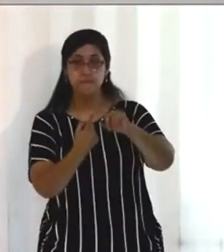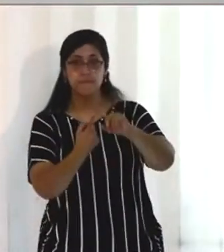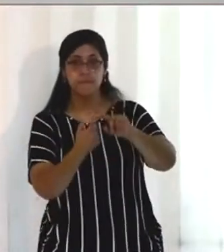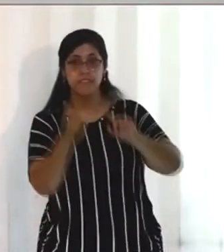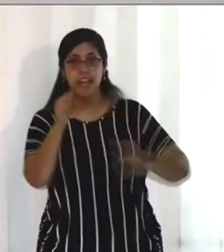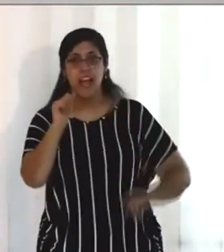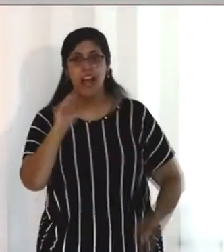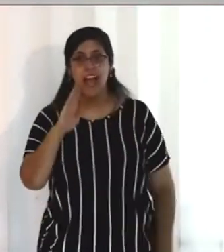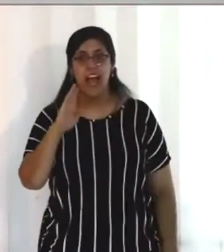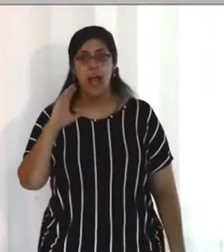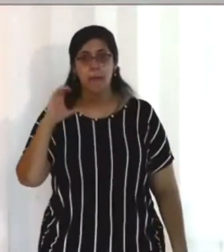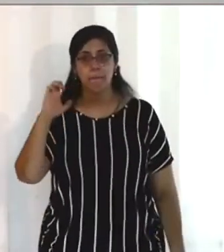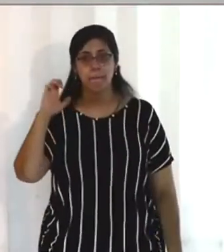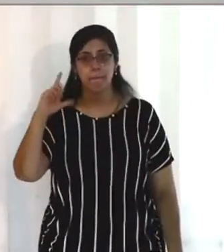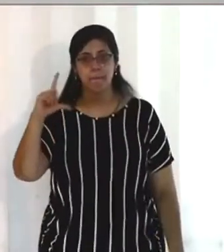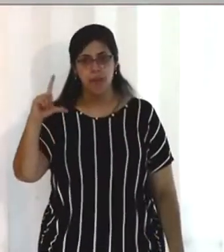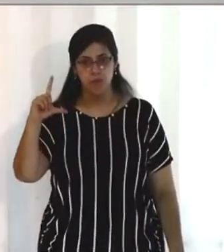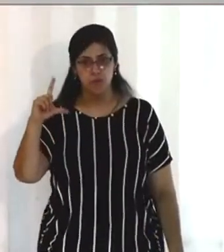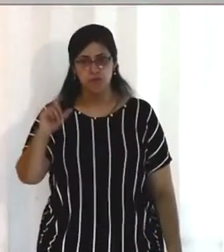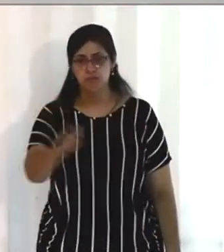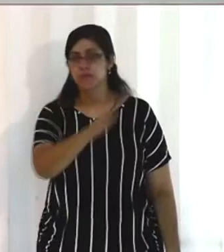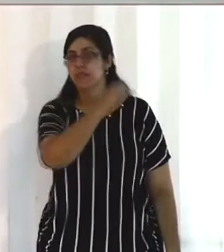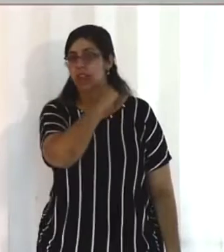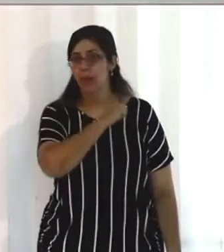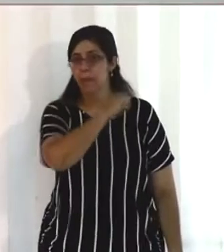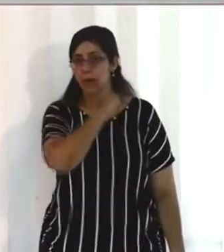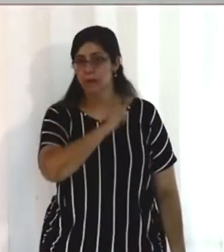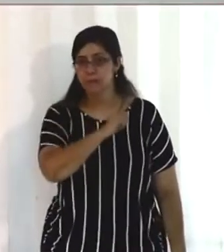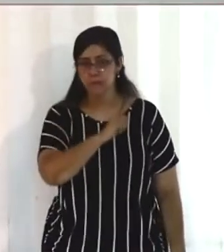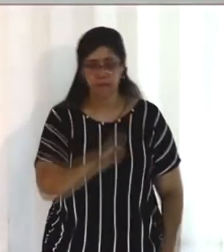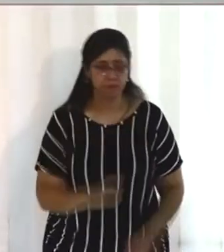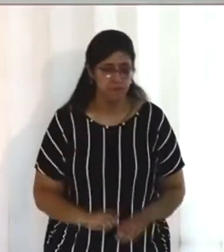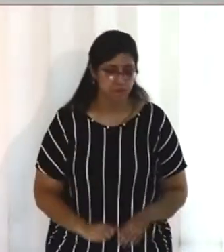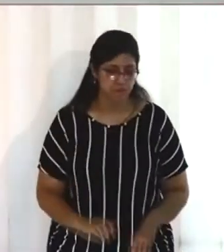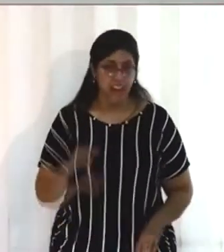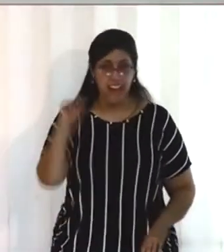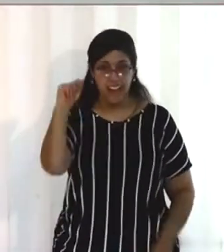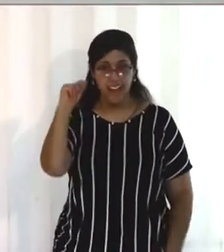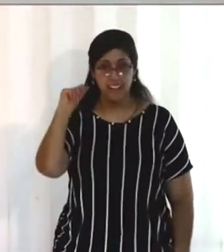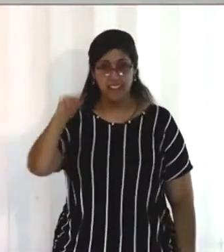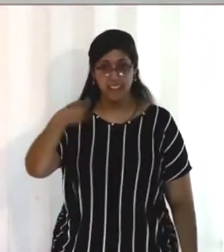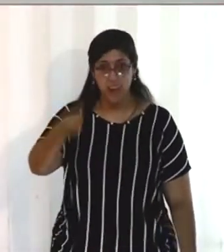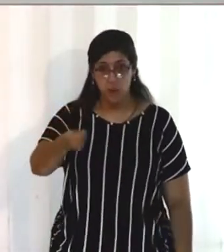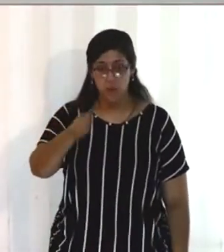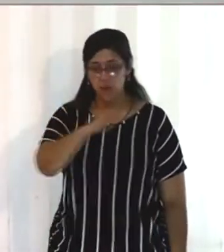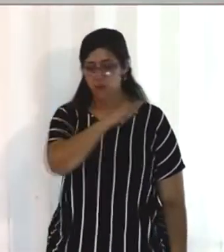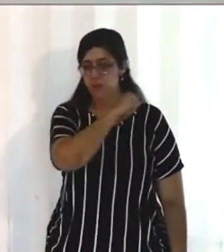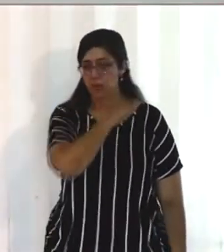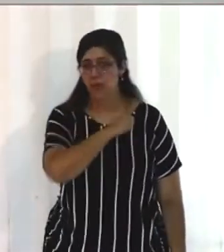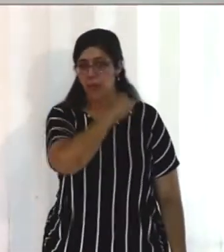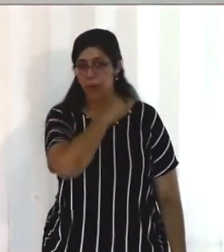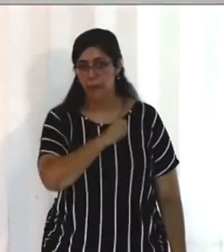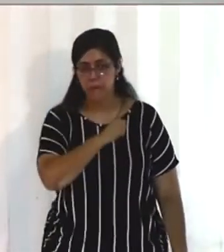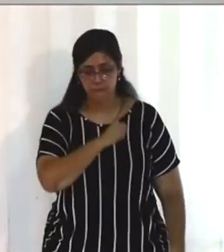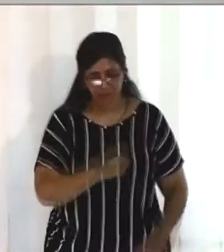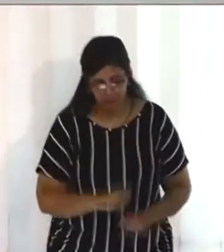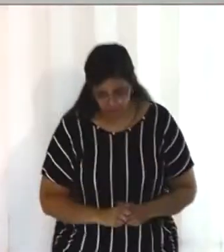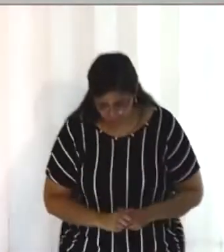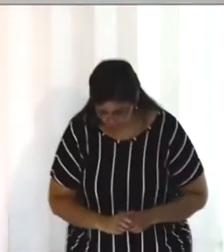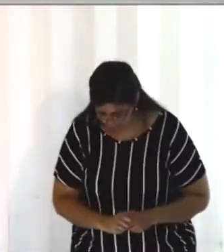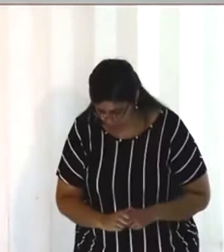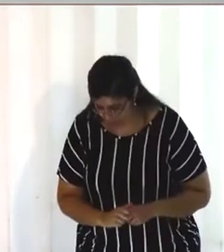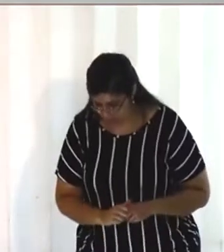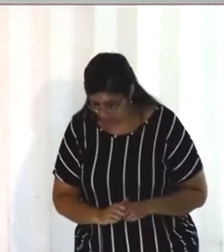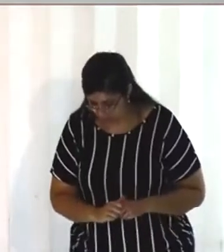série sobre fé. O reverendo Robert já pregou aqui na nossa igreja, Hebreus 11, 1 a 3, sobre fé. E